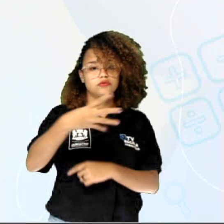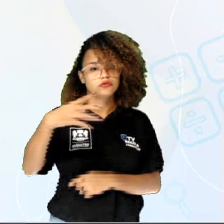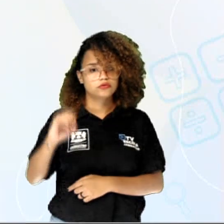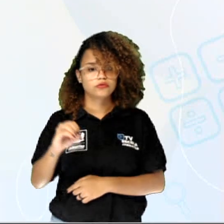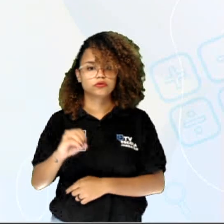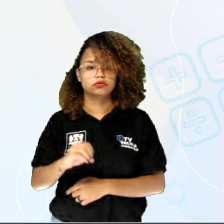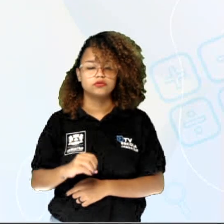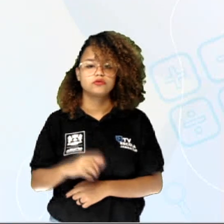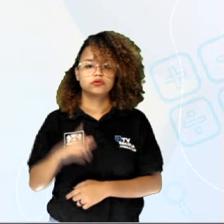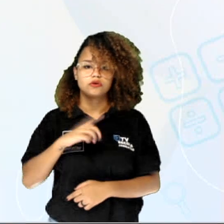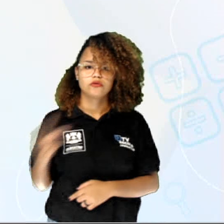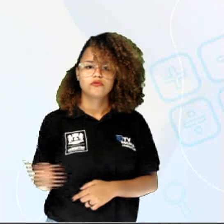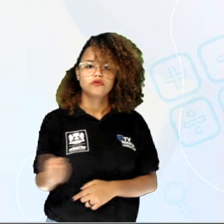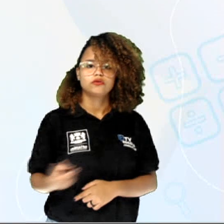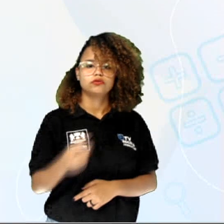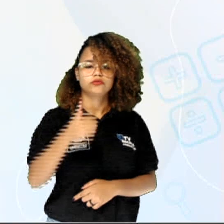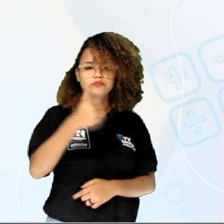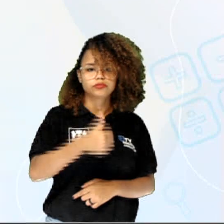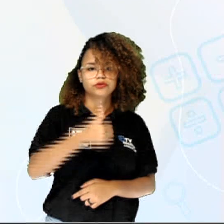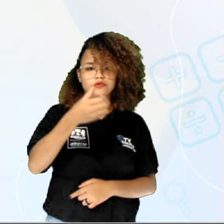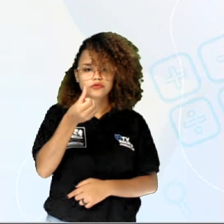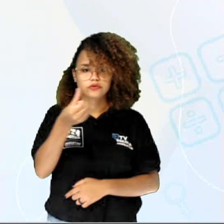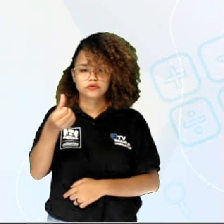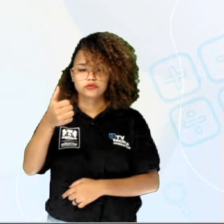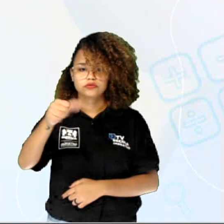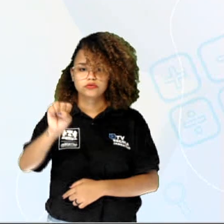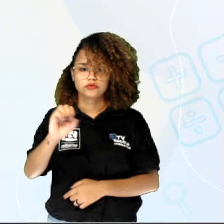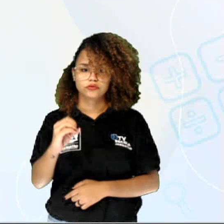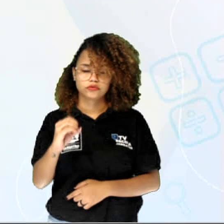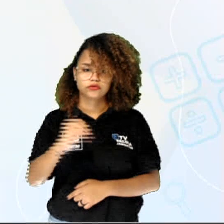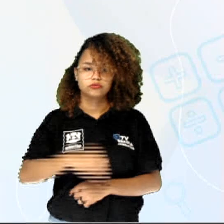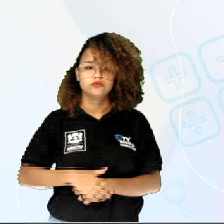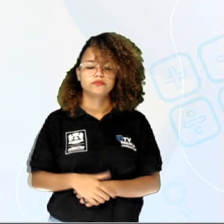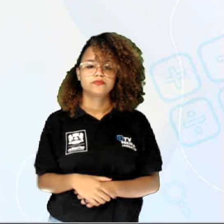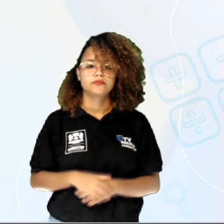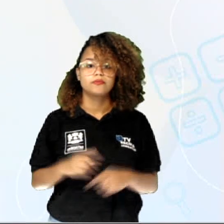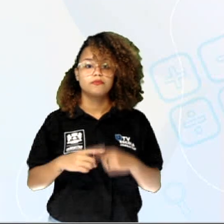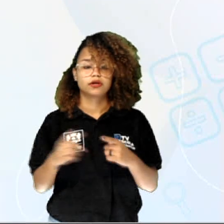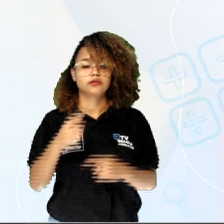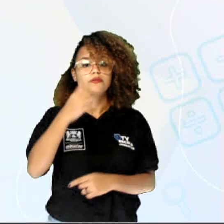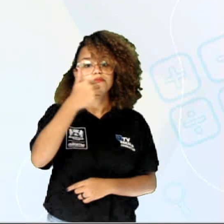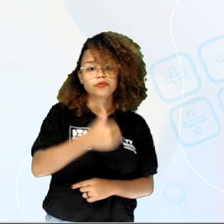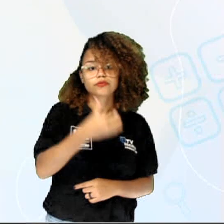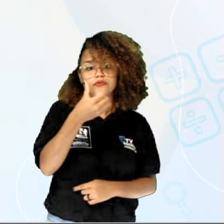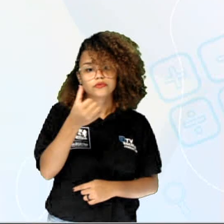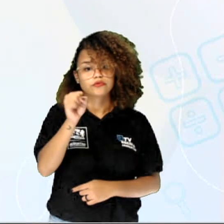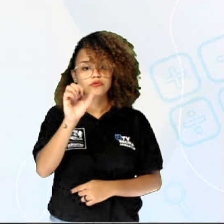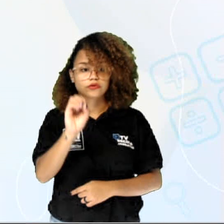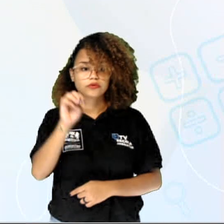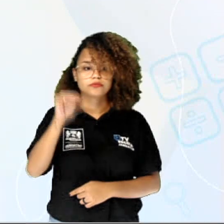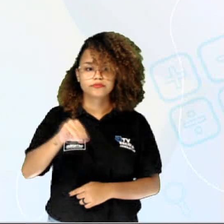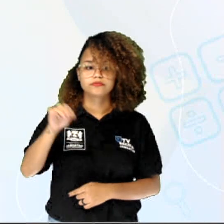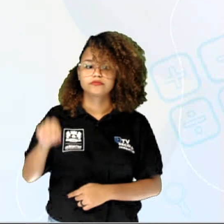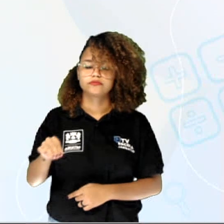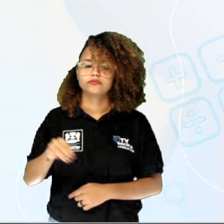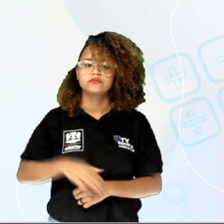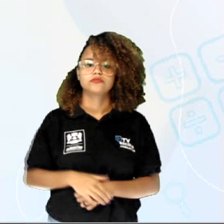escala está dizendo que é 1 para 140 vezes, significa o seguinte, que o tamanho que está no desenho, se eu quiser saber qual é o tamanho